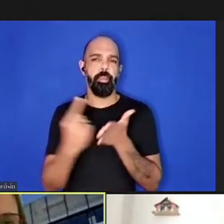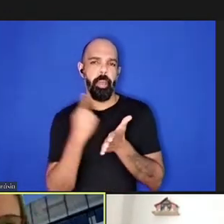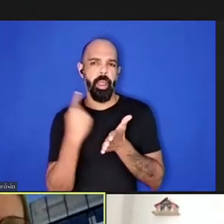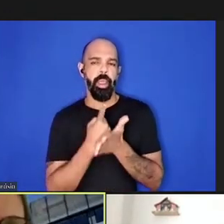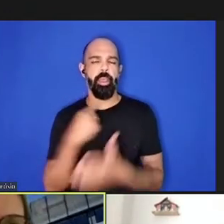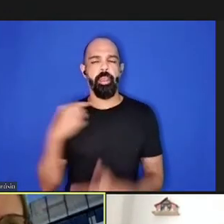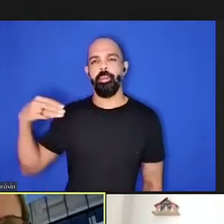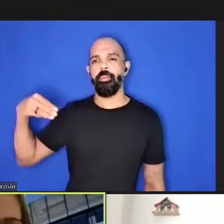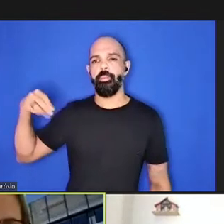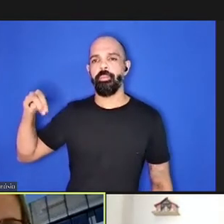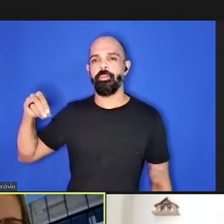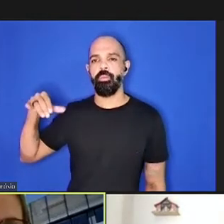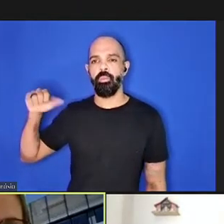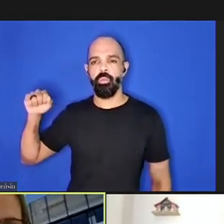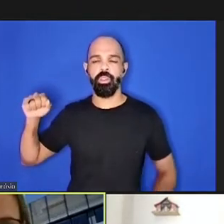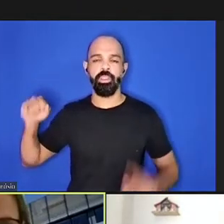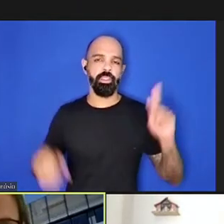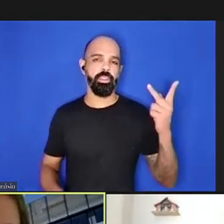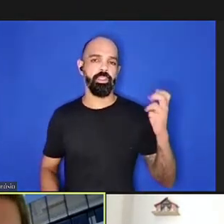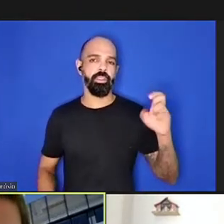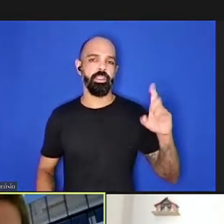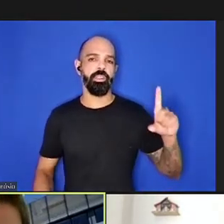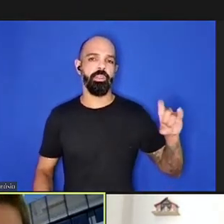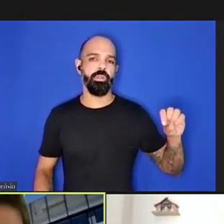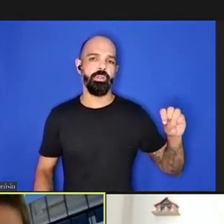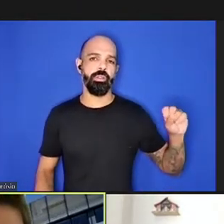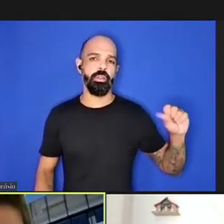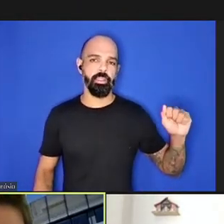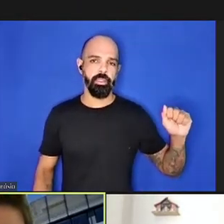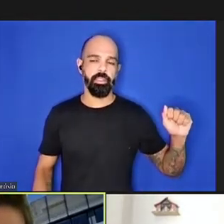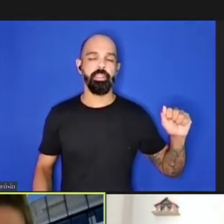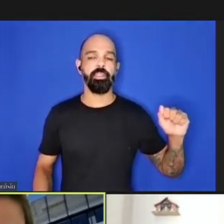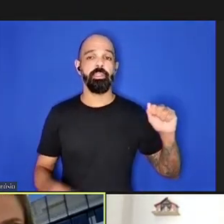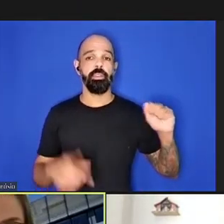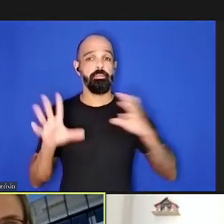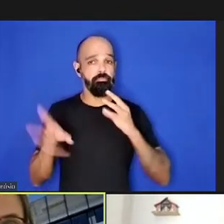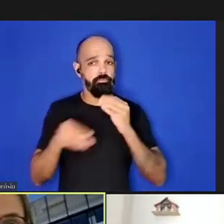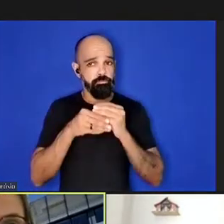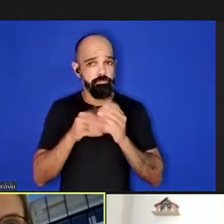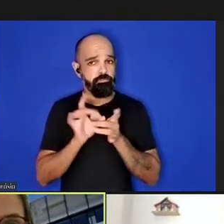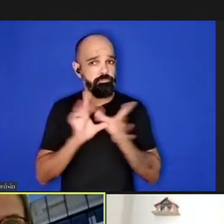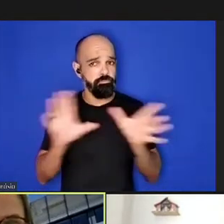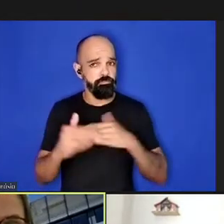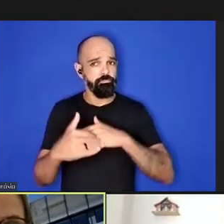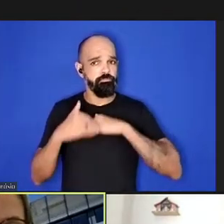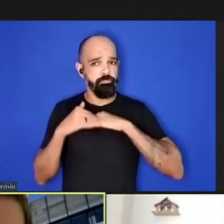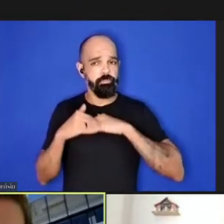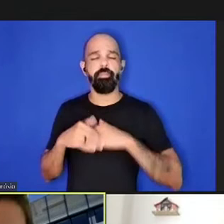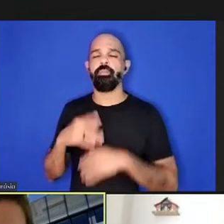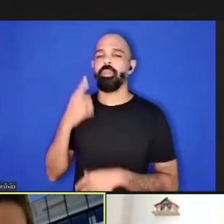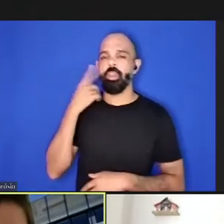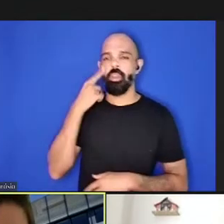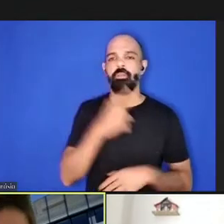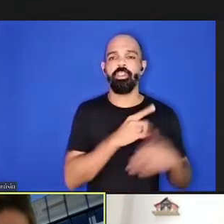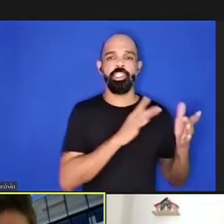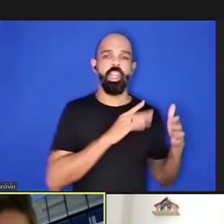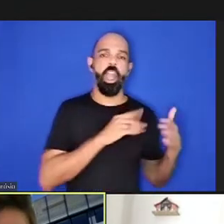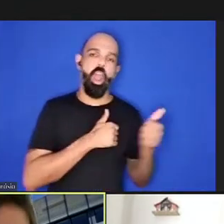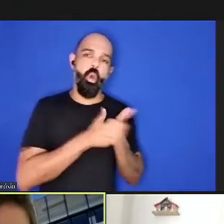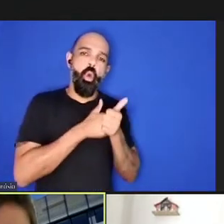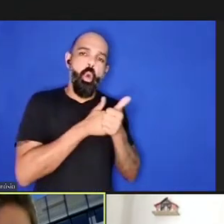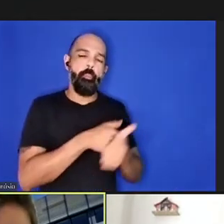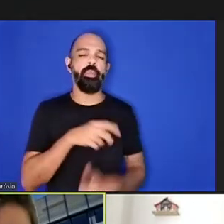querendo complementar, me interromper, por favor, fiquem à vontade. Vou aqui pela ordem do que o professor Vinícius foi